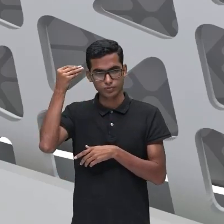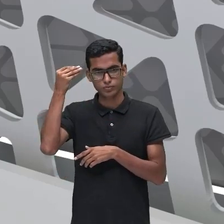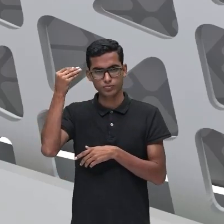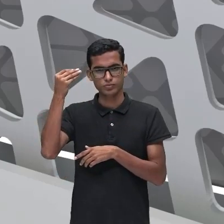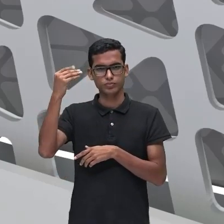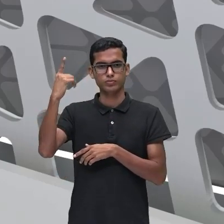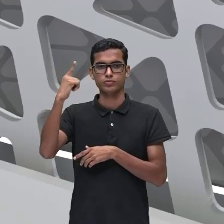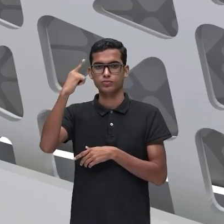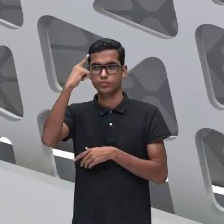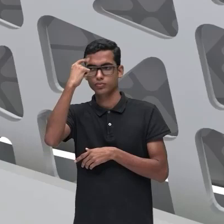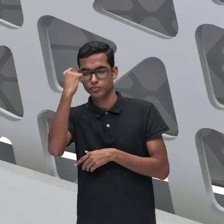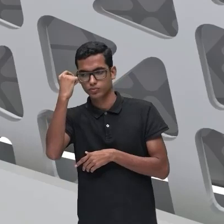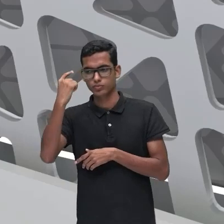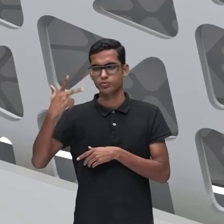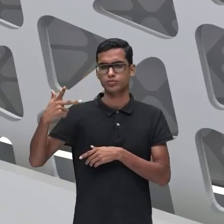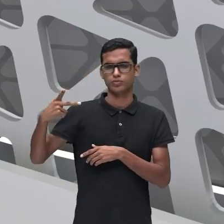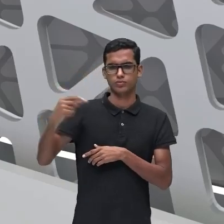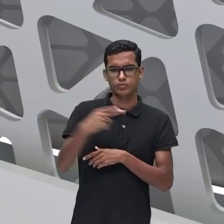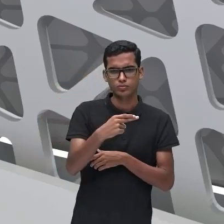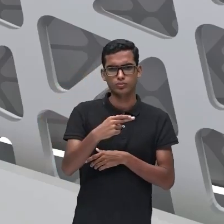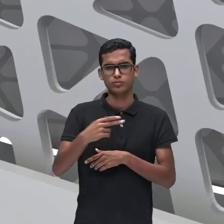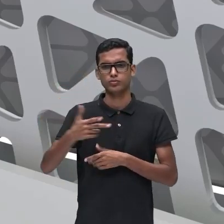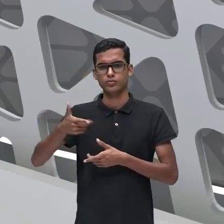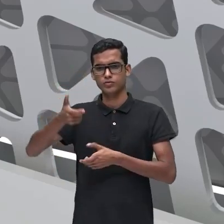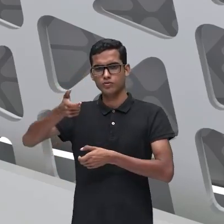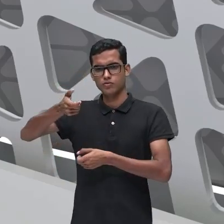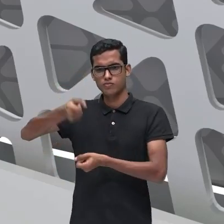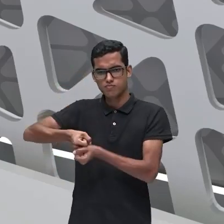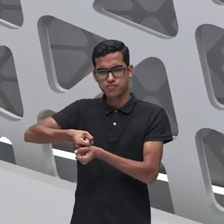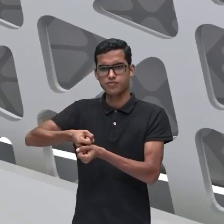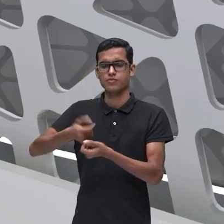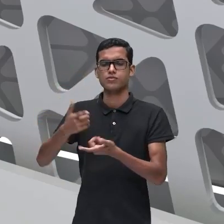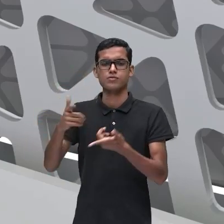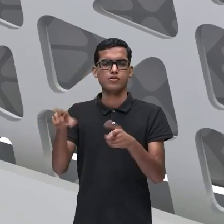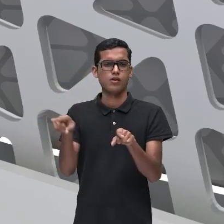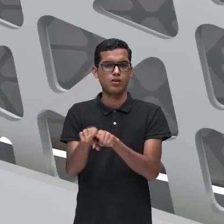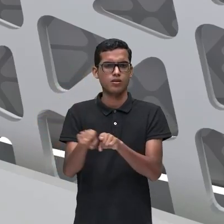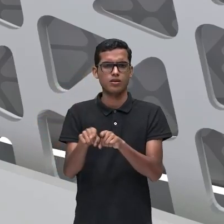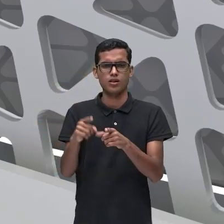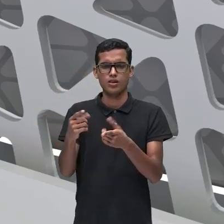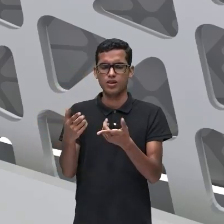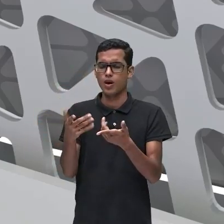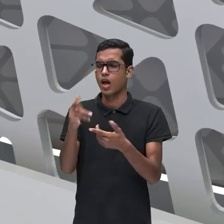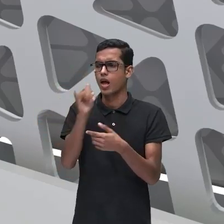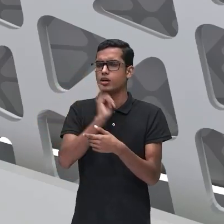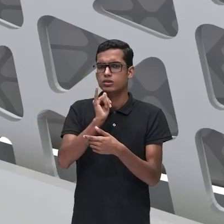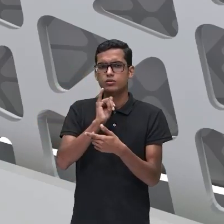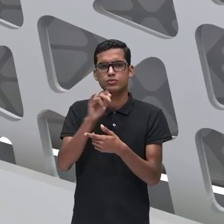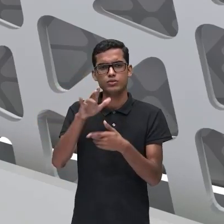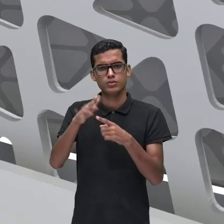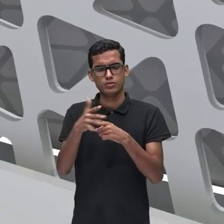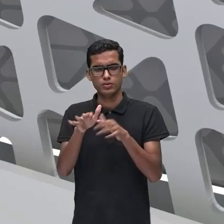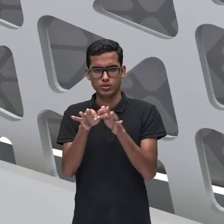pinça, tesoura, alicate são exemplos de máquinas simples, sim, chamadas alavancas.